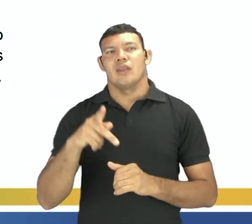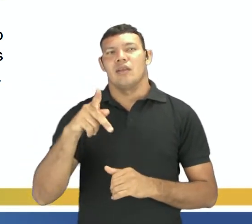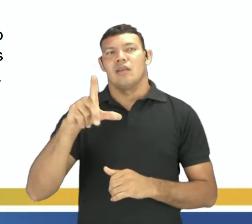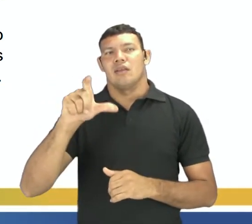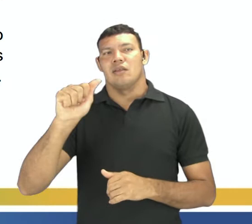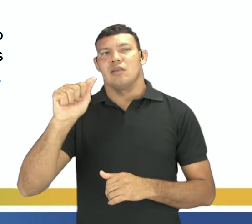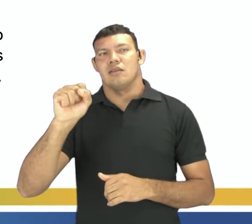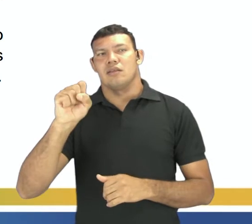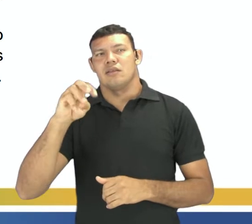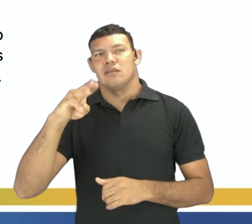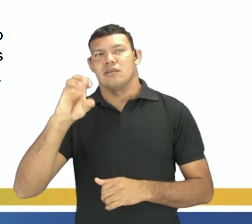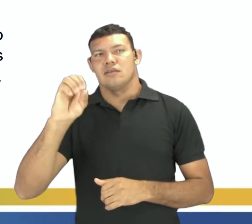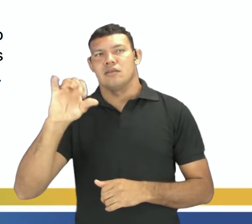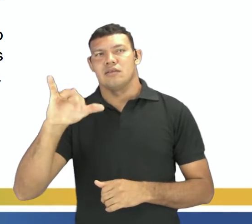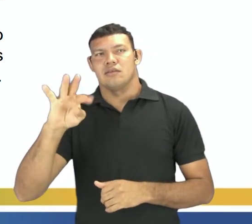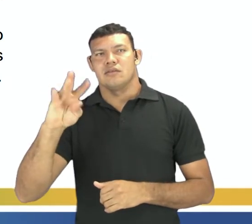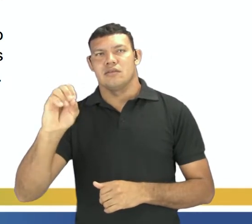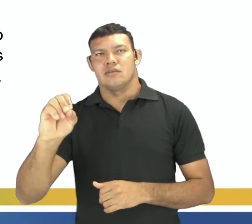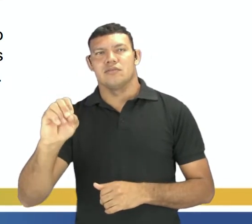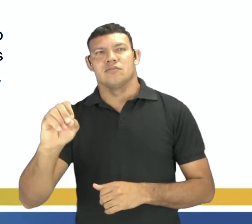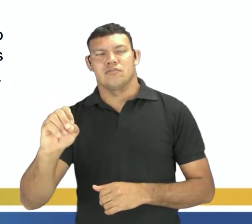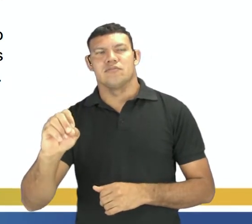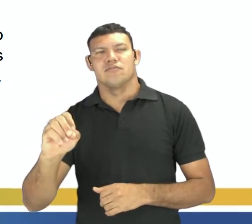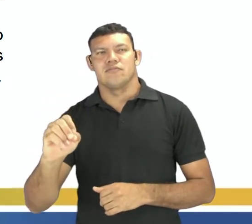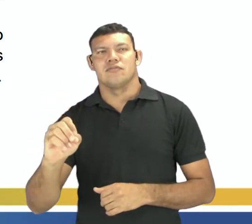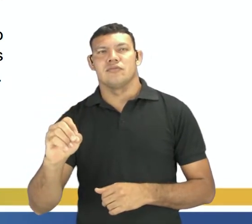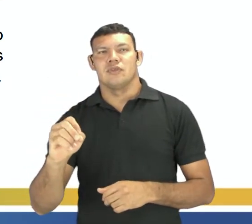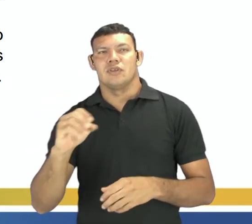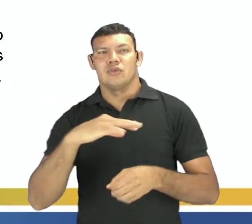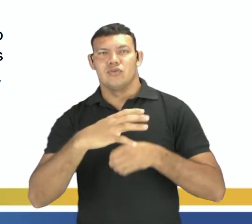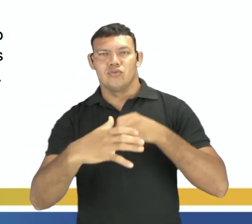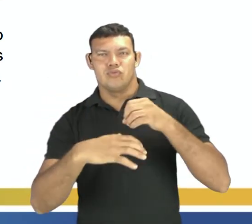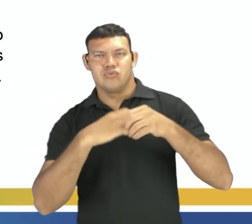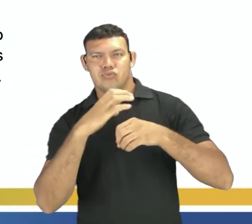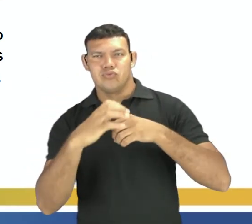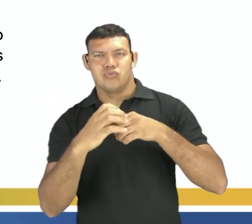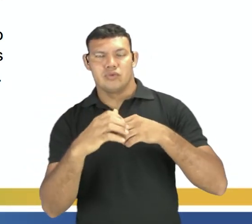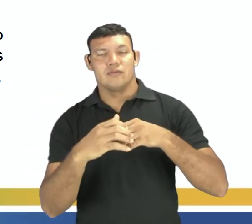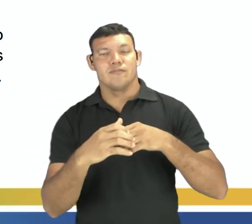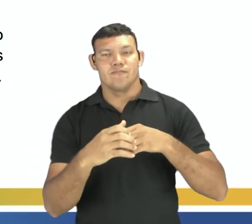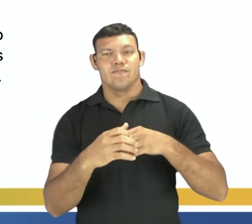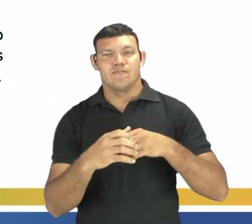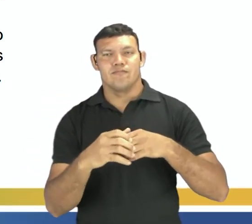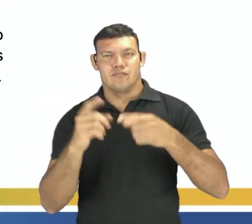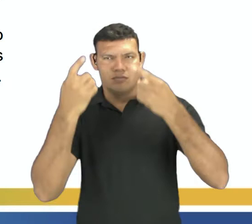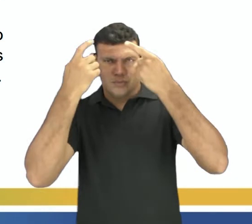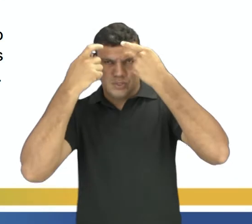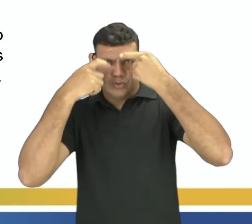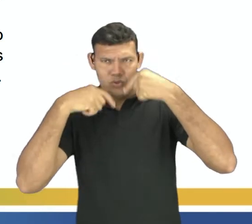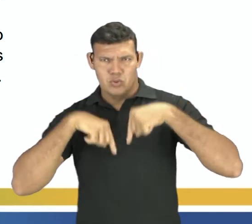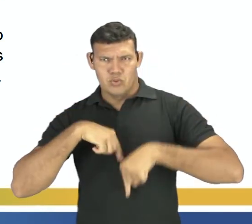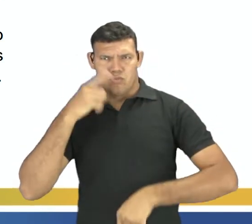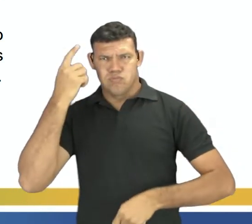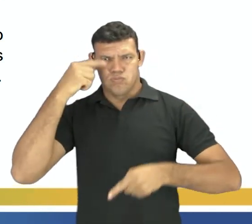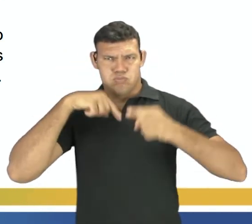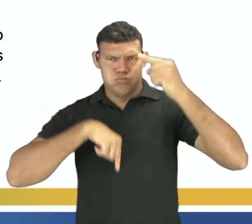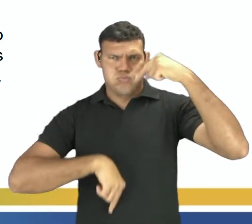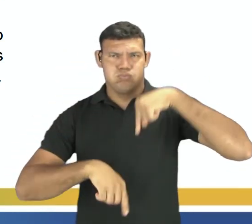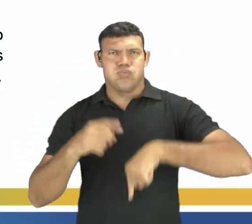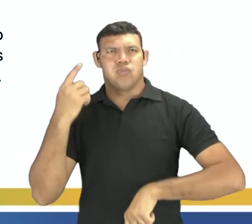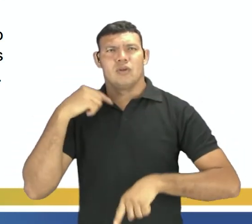plasmócitos, eles estão envolvidos na síntese de anticorpos. Os mastócitos, eles têm um papel bem importante